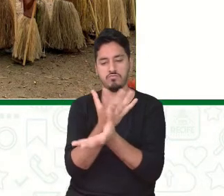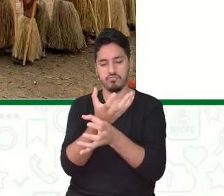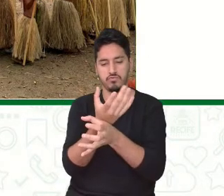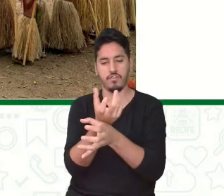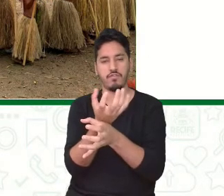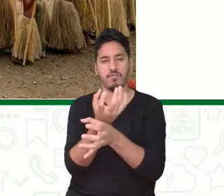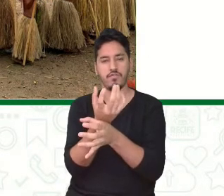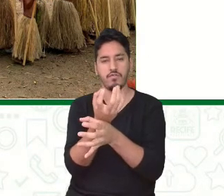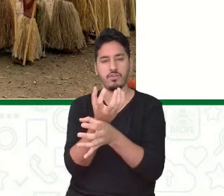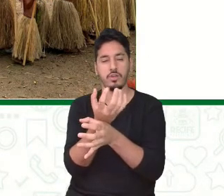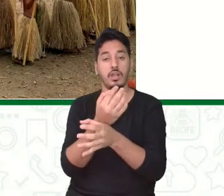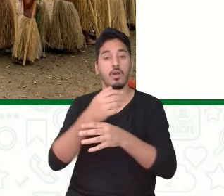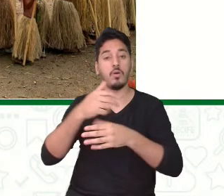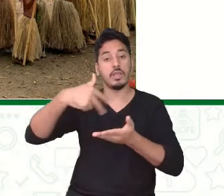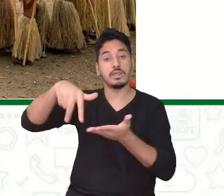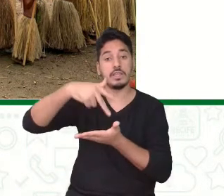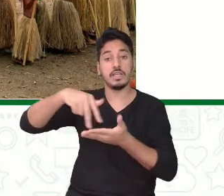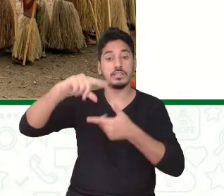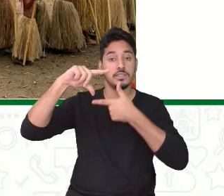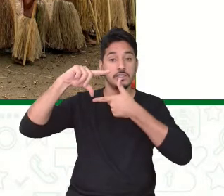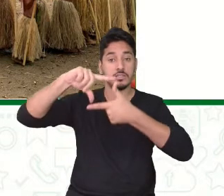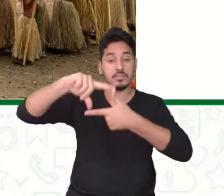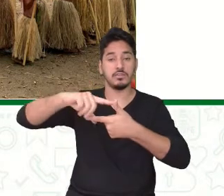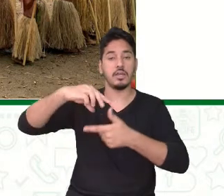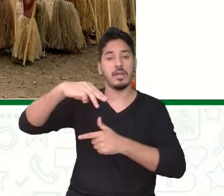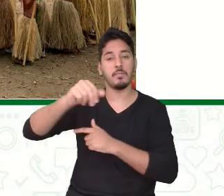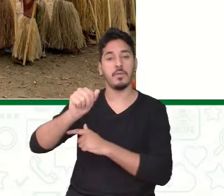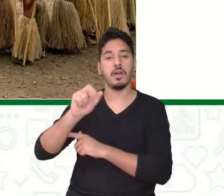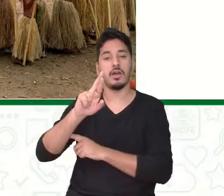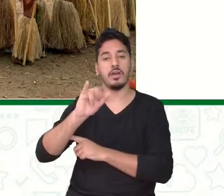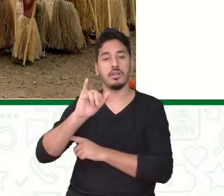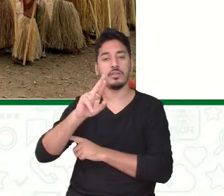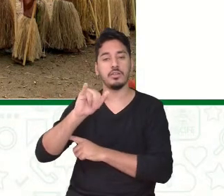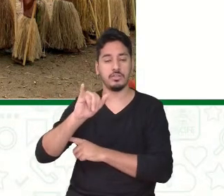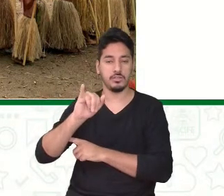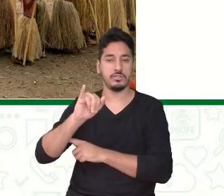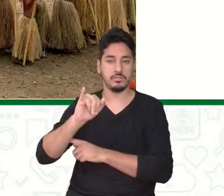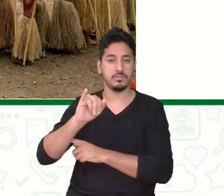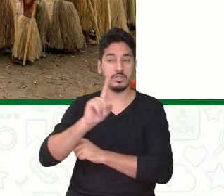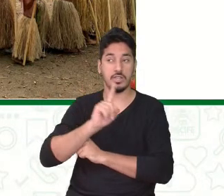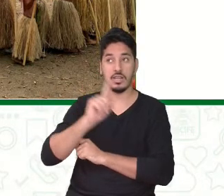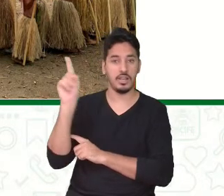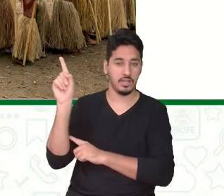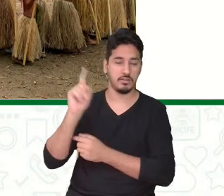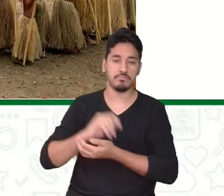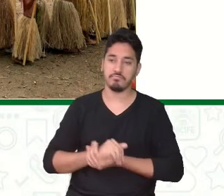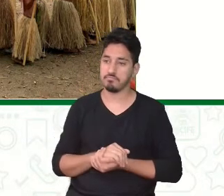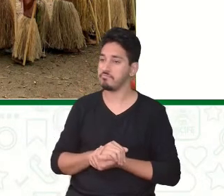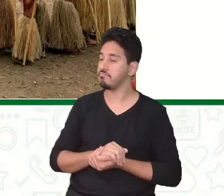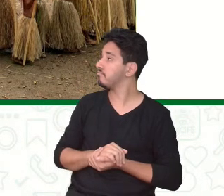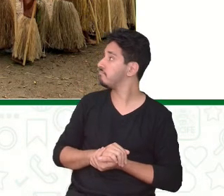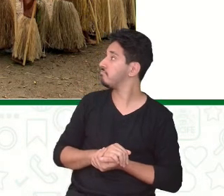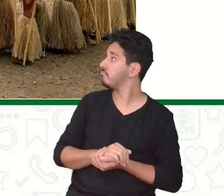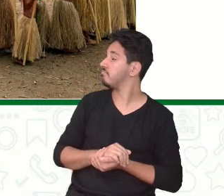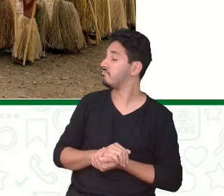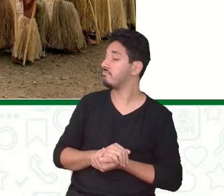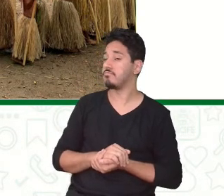uma dança tradicional, nossa dança é Mariri, desse povo Iauanauá. Ah, que interessante.